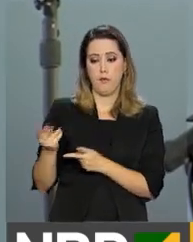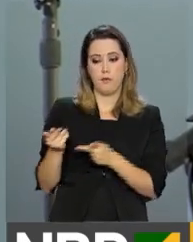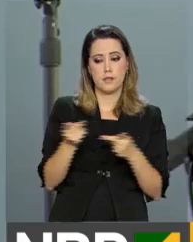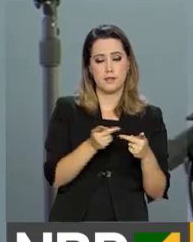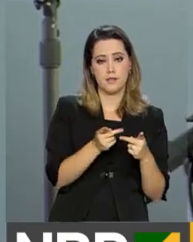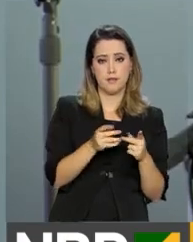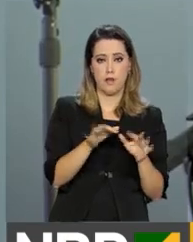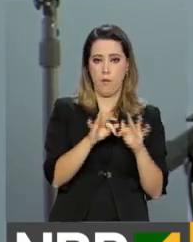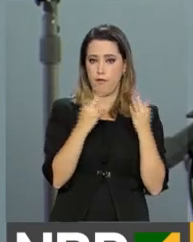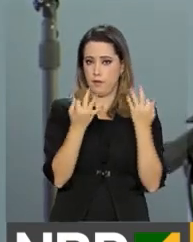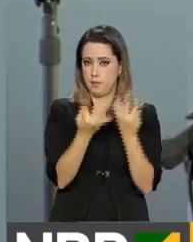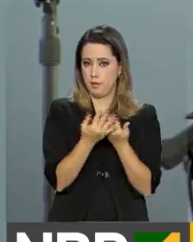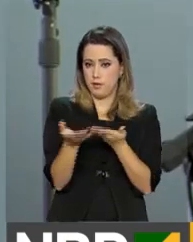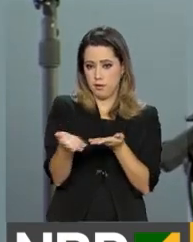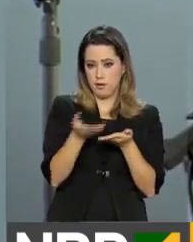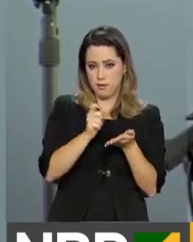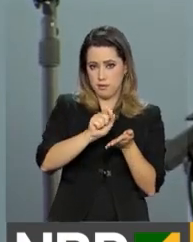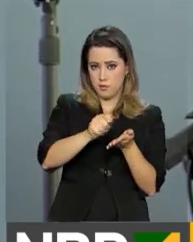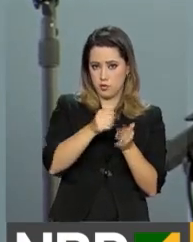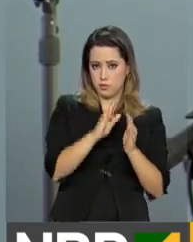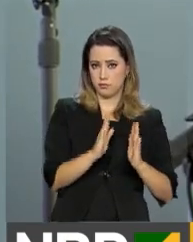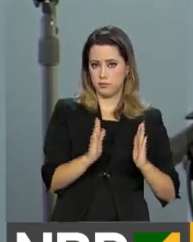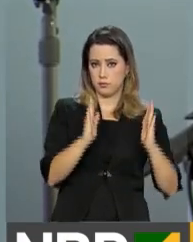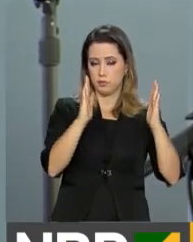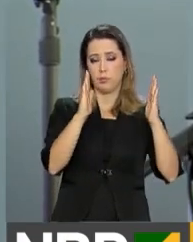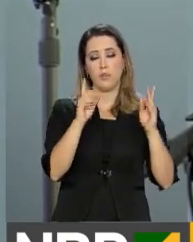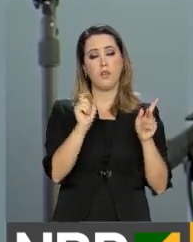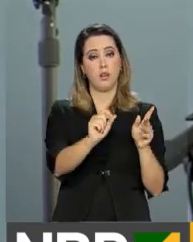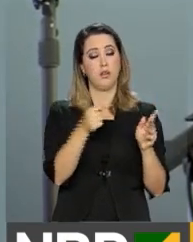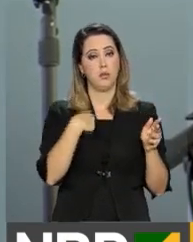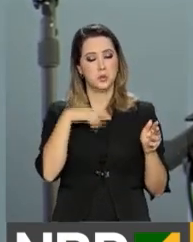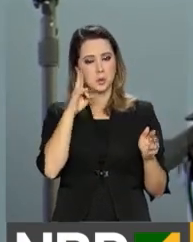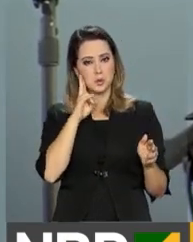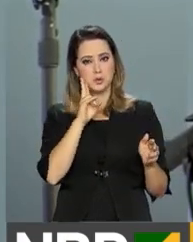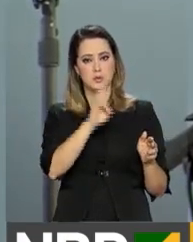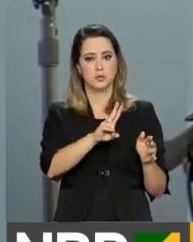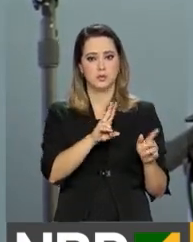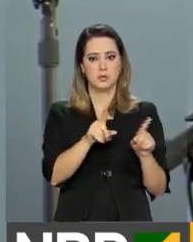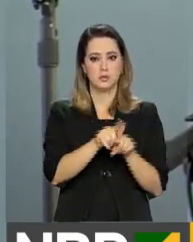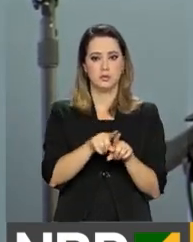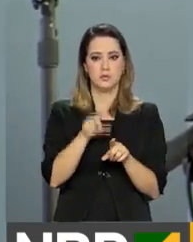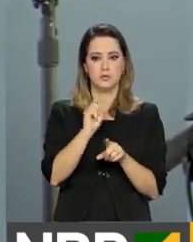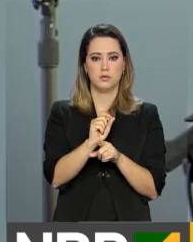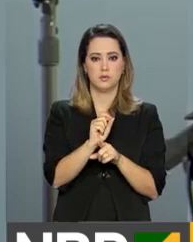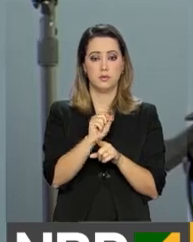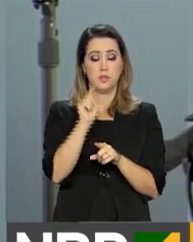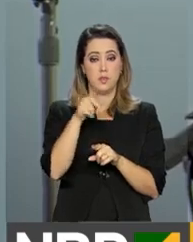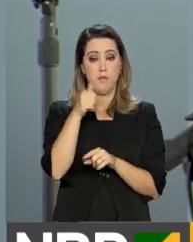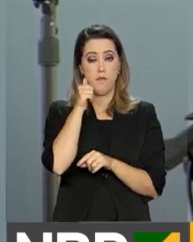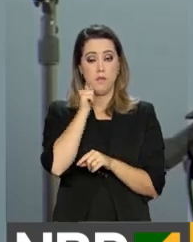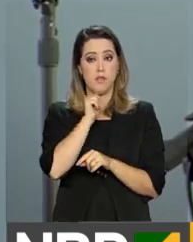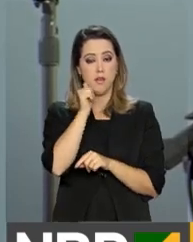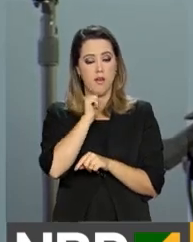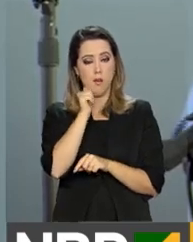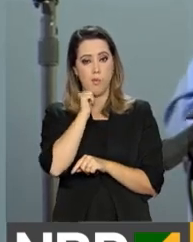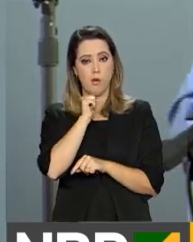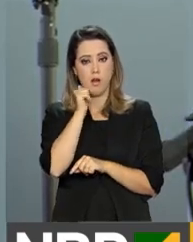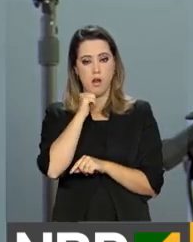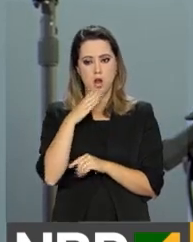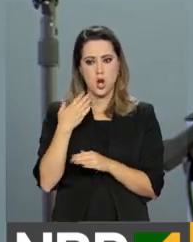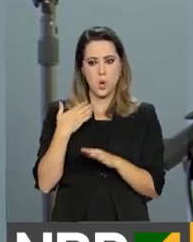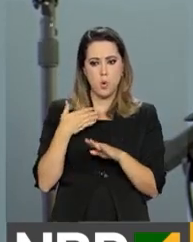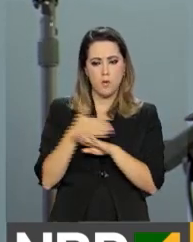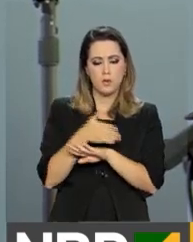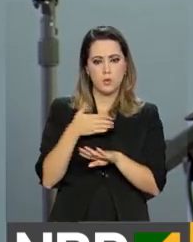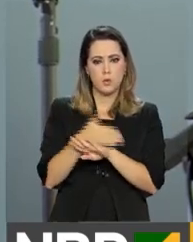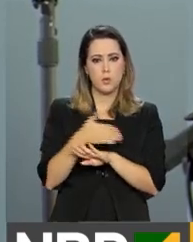recebia um apartamento, eu verifiquei que a senhora, quando entrou